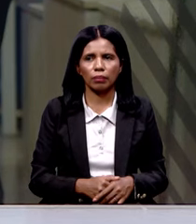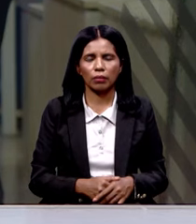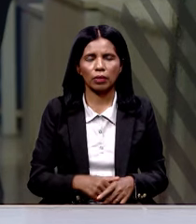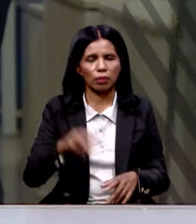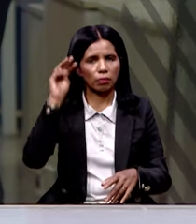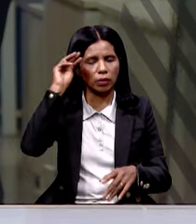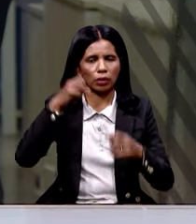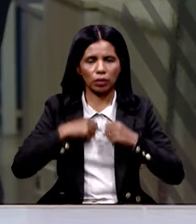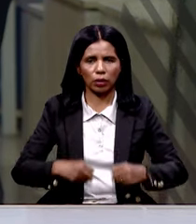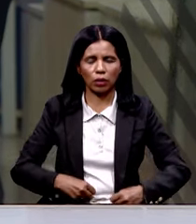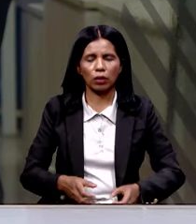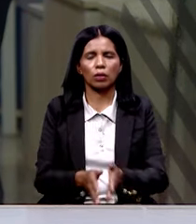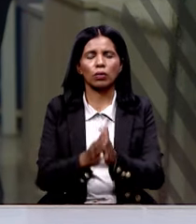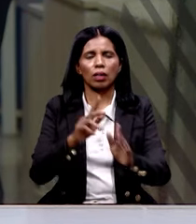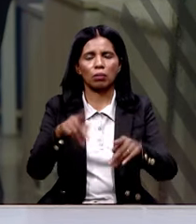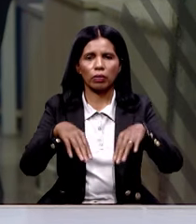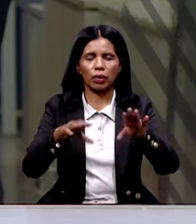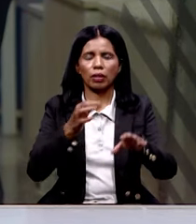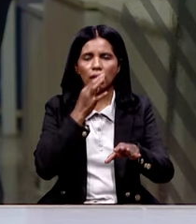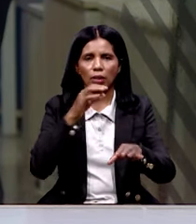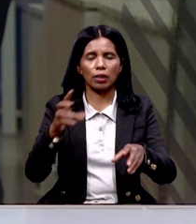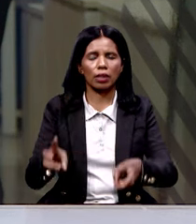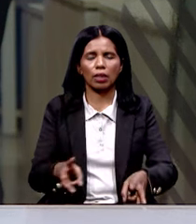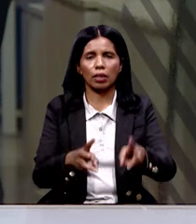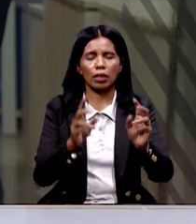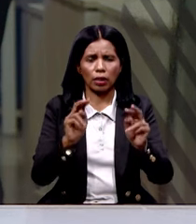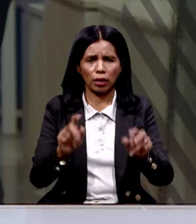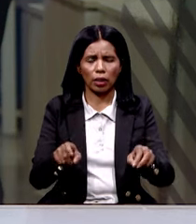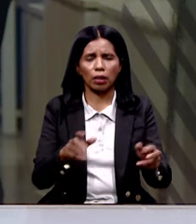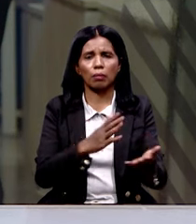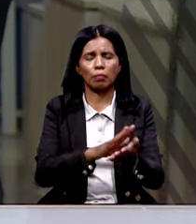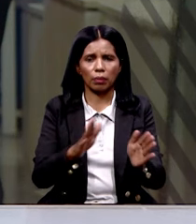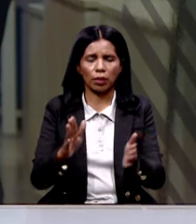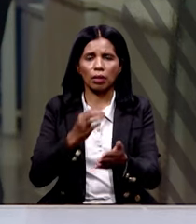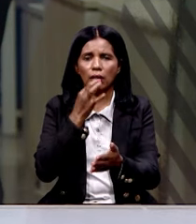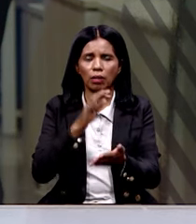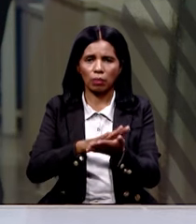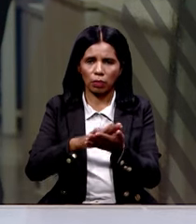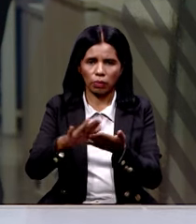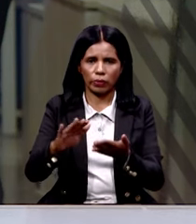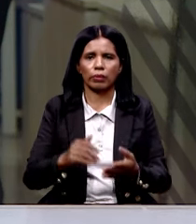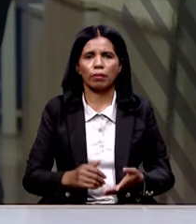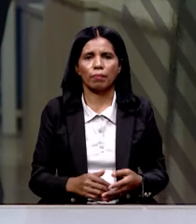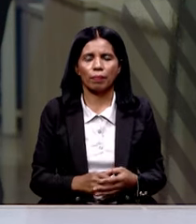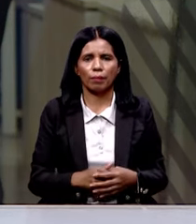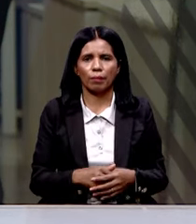Ministério da Saúde russo negociante Fanahan e Adela Ninin tem que preparar a Han de Be Izjeni.